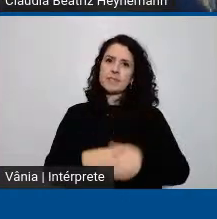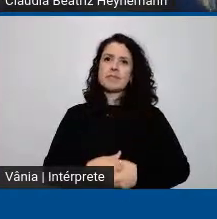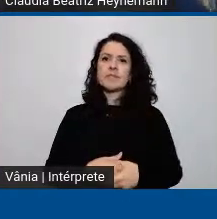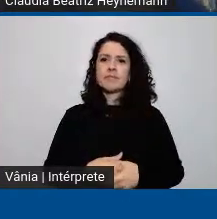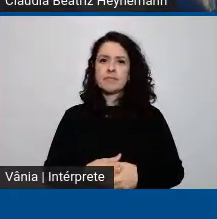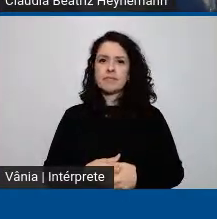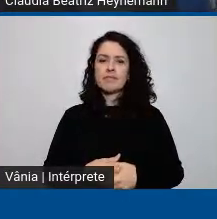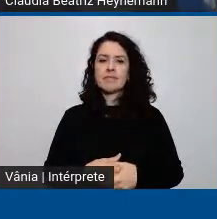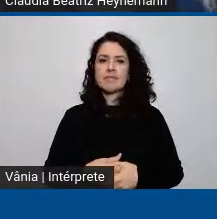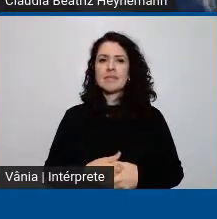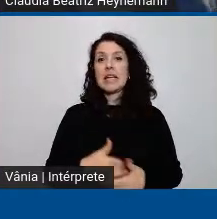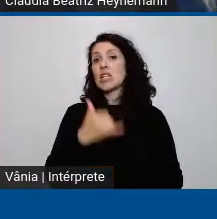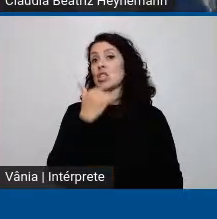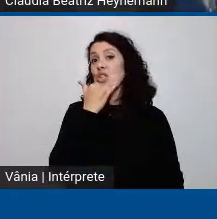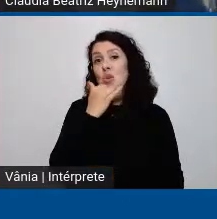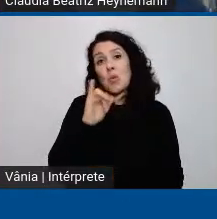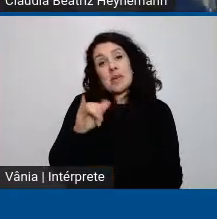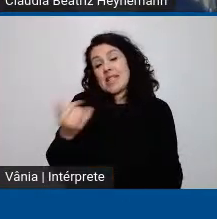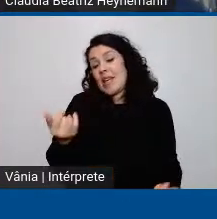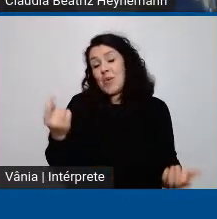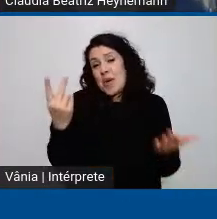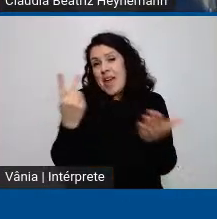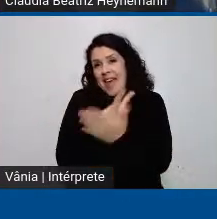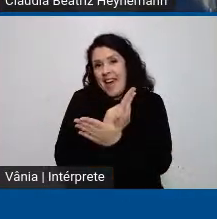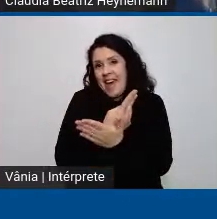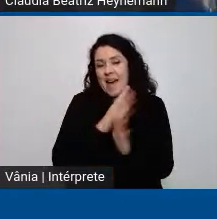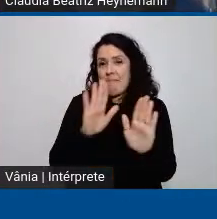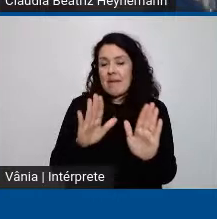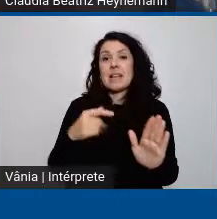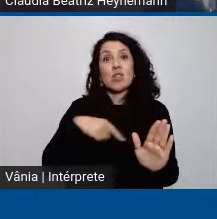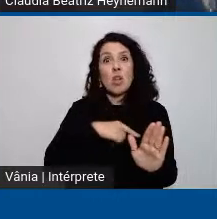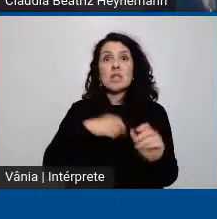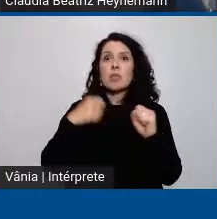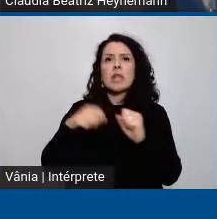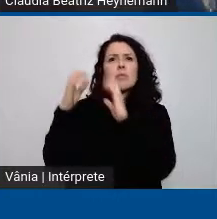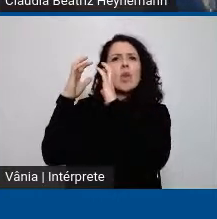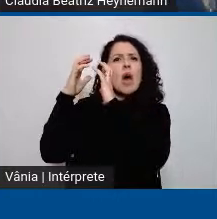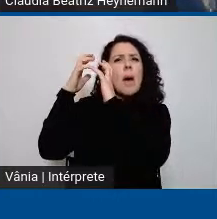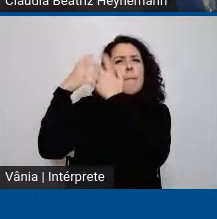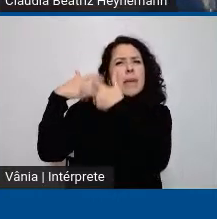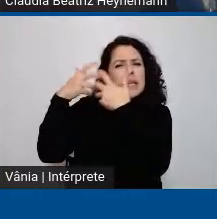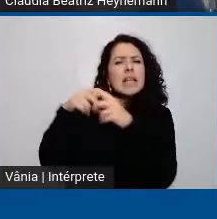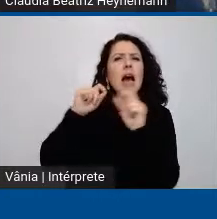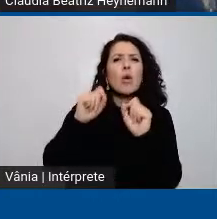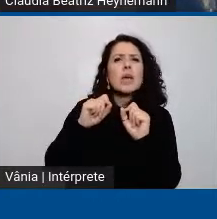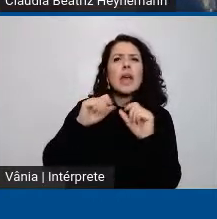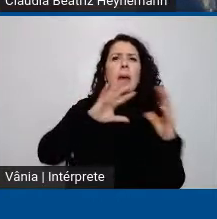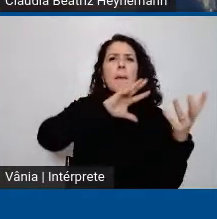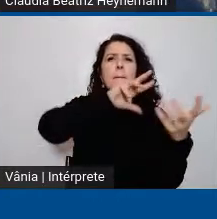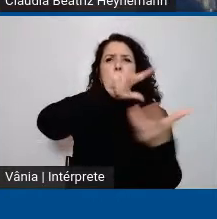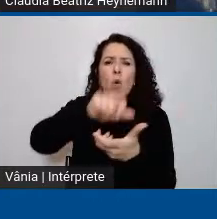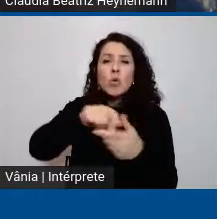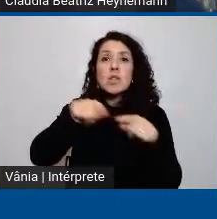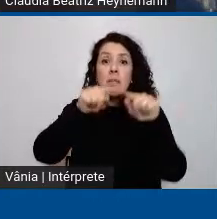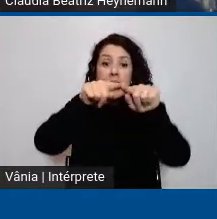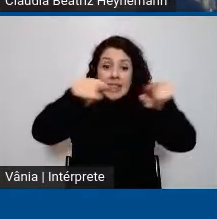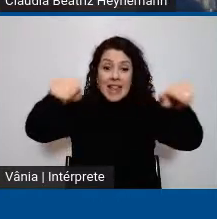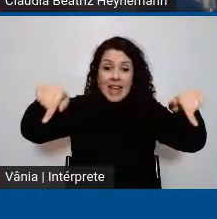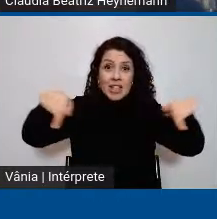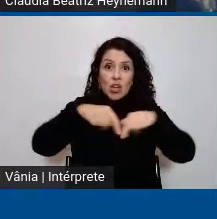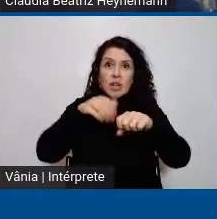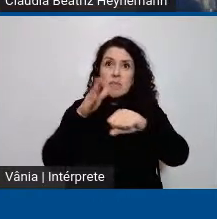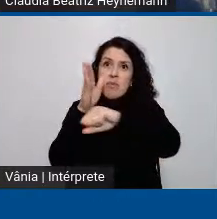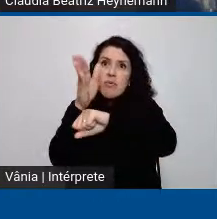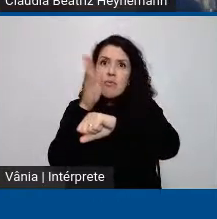Desculpem se não houver muita coordenação. Permite-nos pensar nos mundos e territórios em que ele se moveu, nos espaços, paisagens,